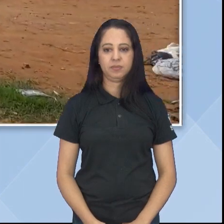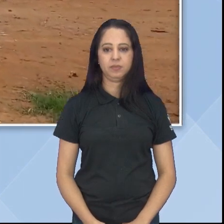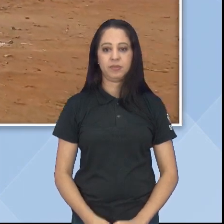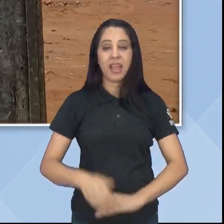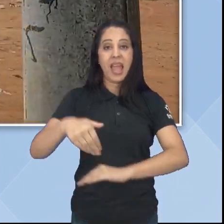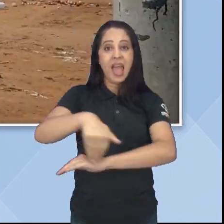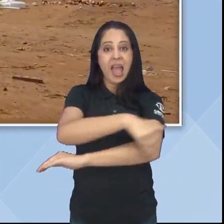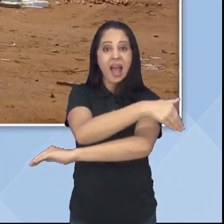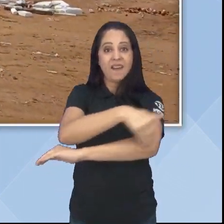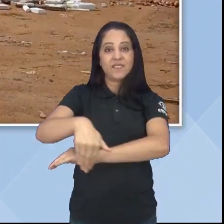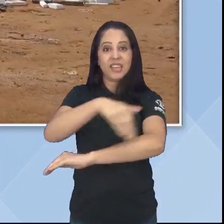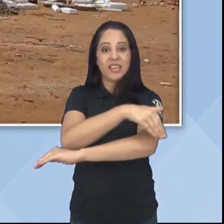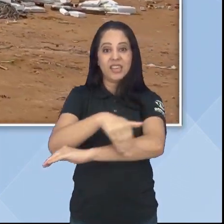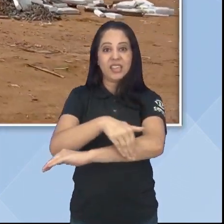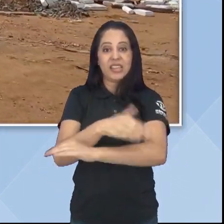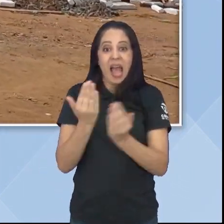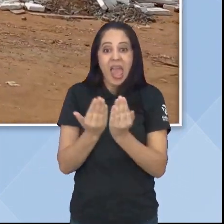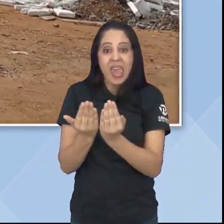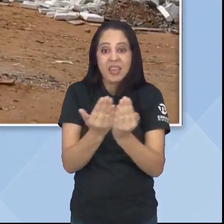Avenida dos Evangélicos.